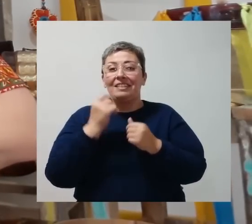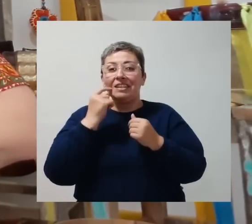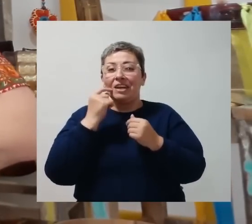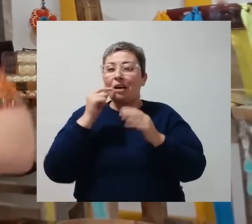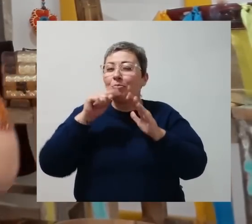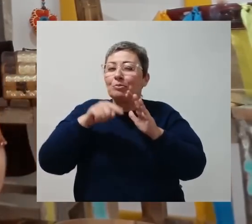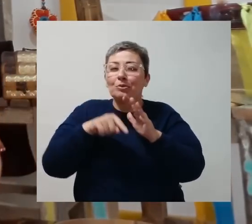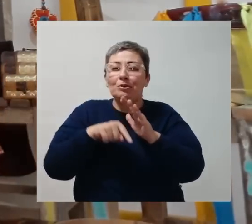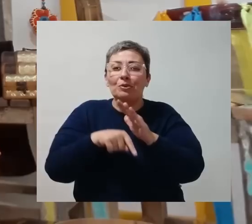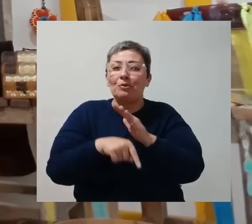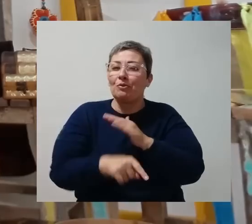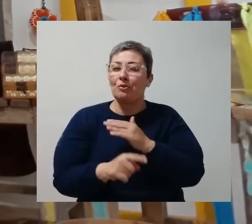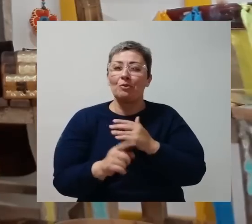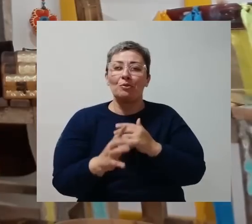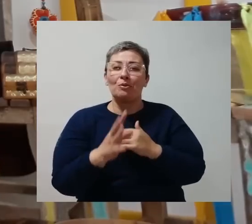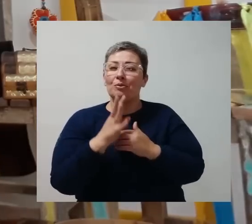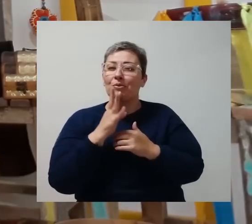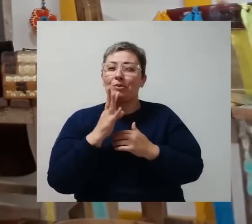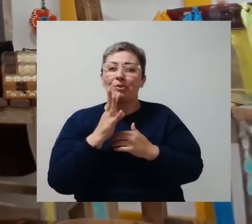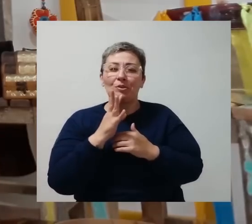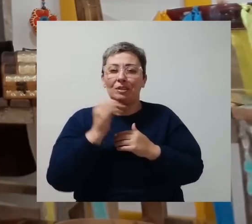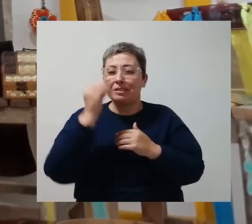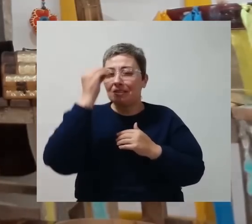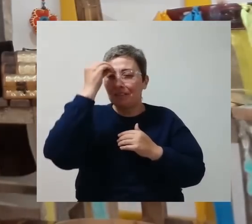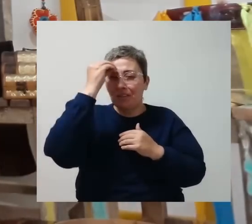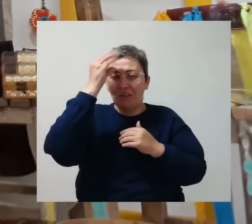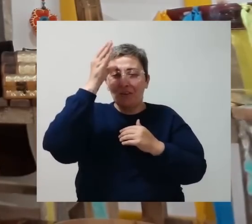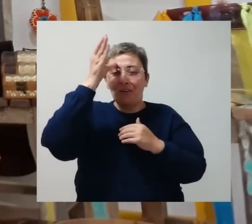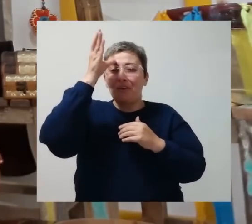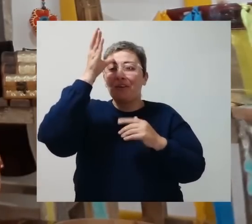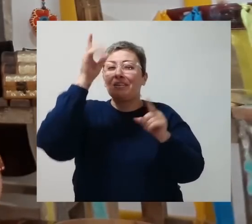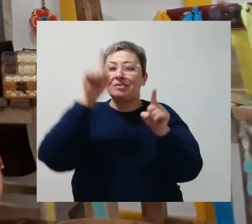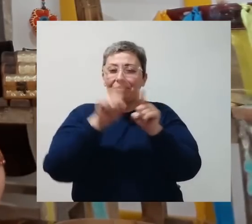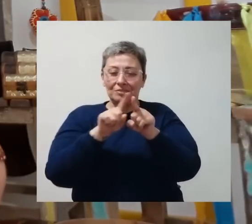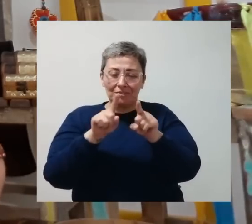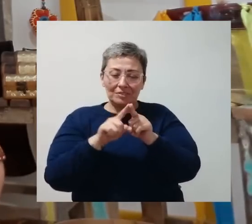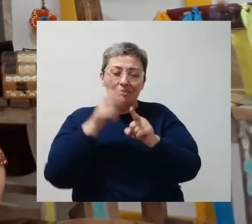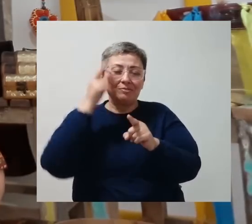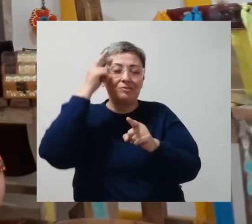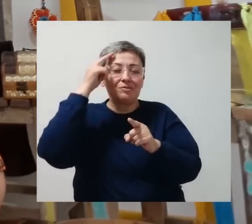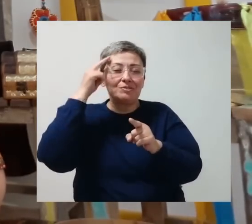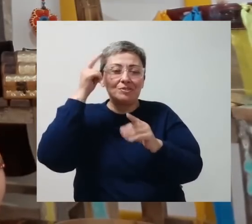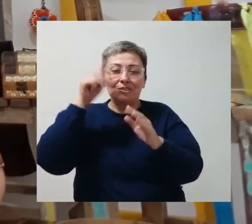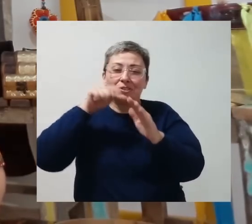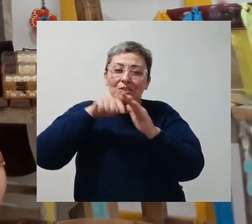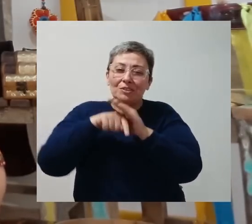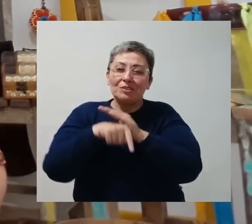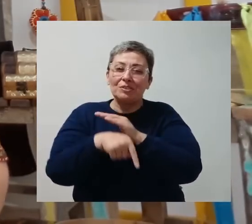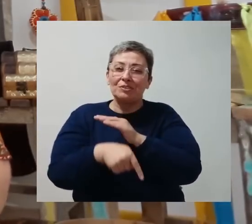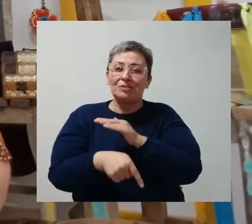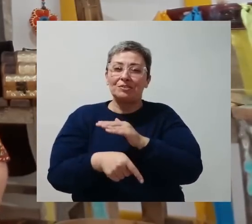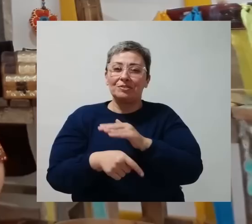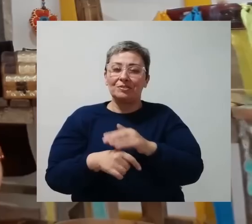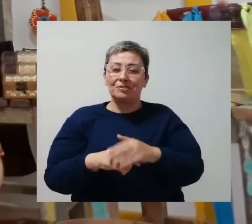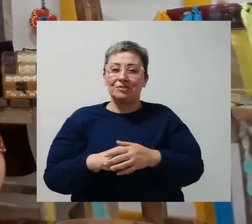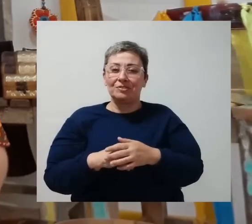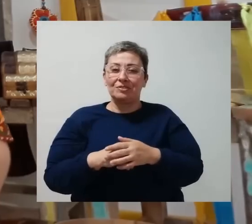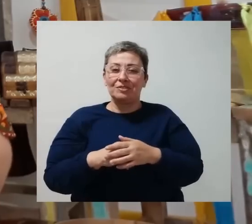agradecer. Mergulhe no mar do conhecimento, mergulhe em seus sonhos.